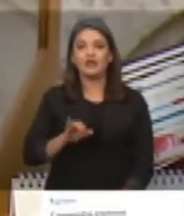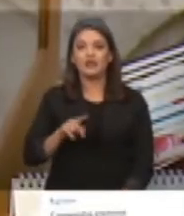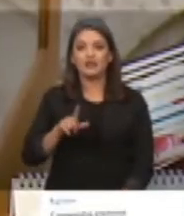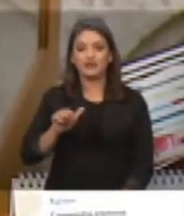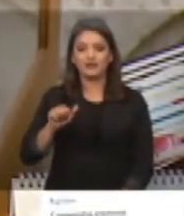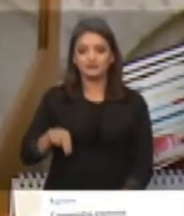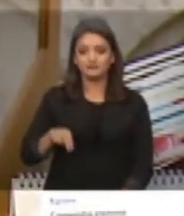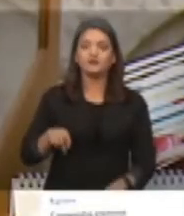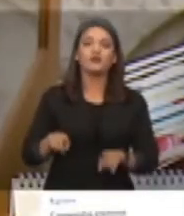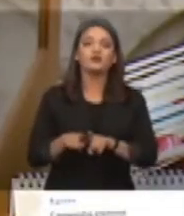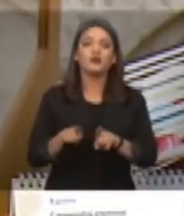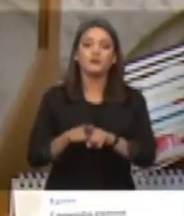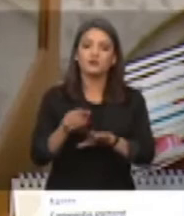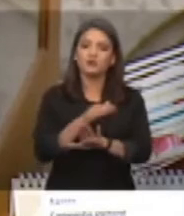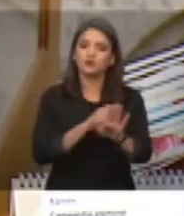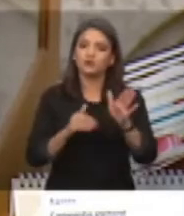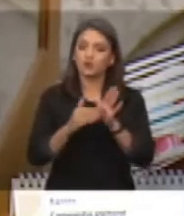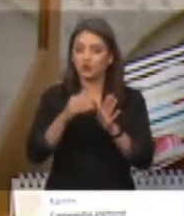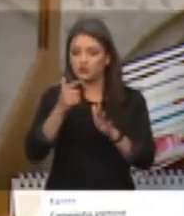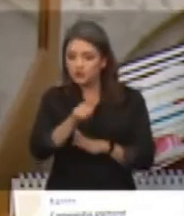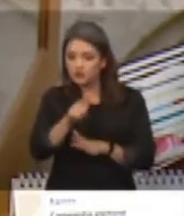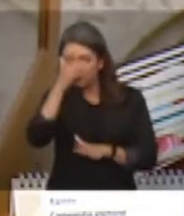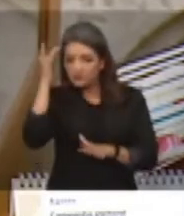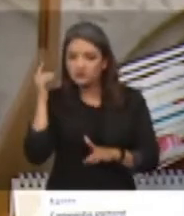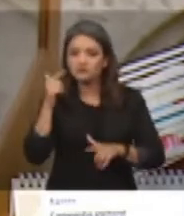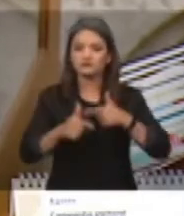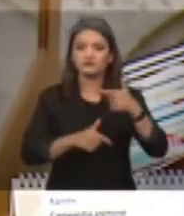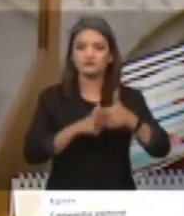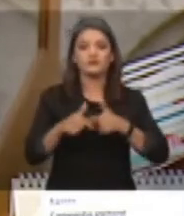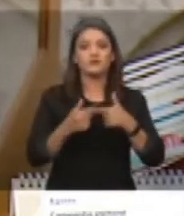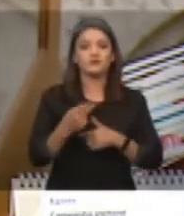os demais servidores que nos acompanham.